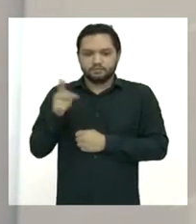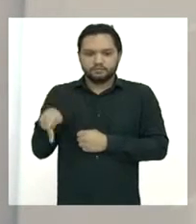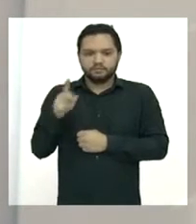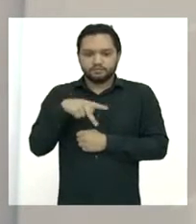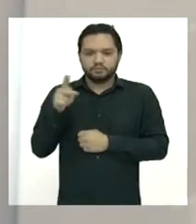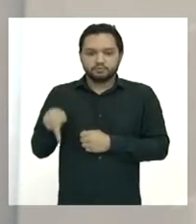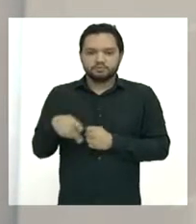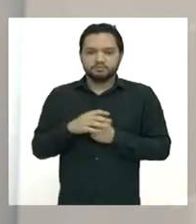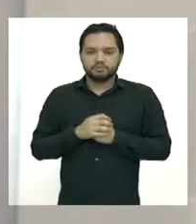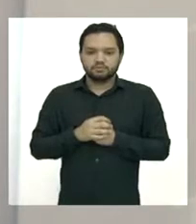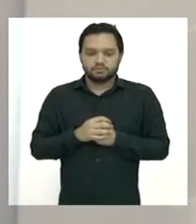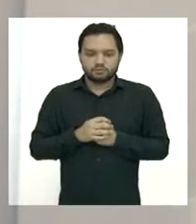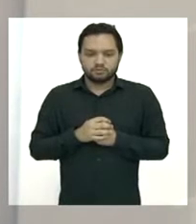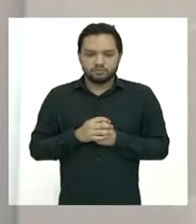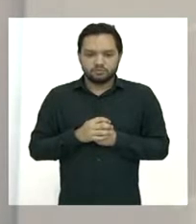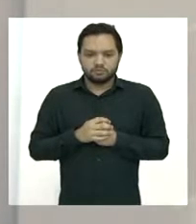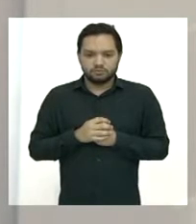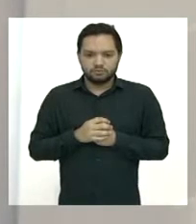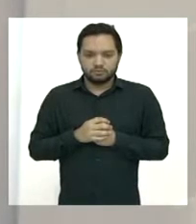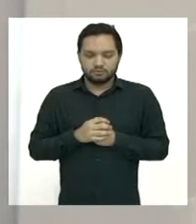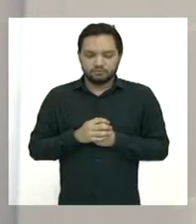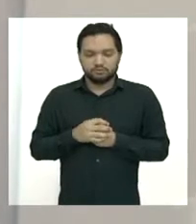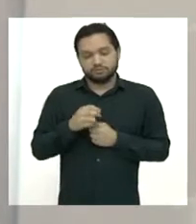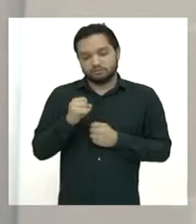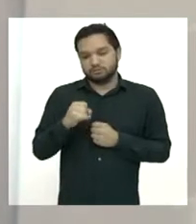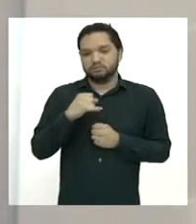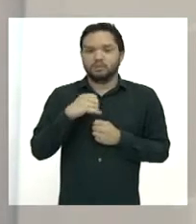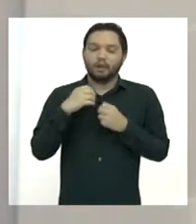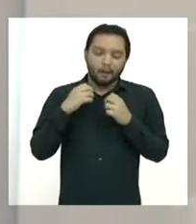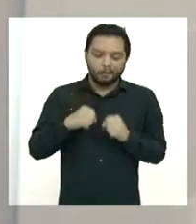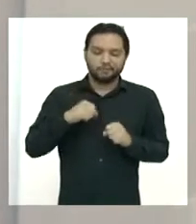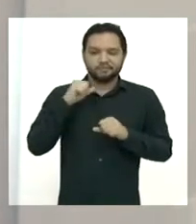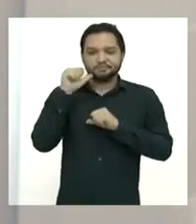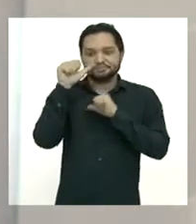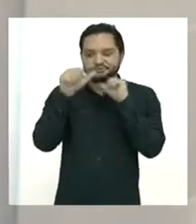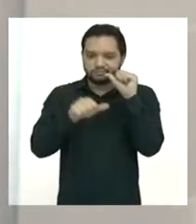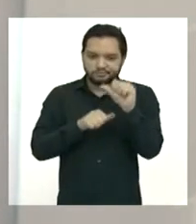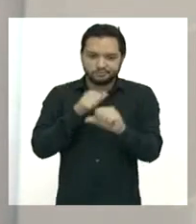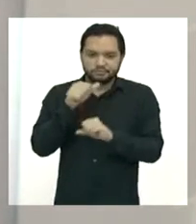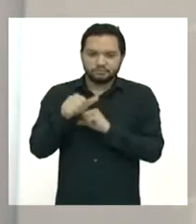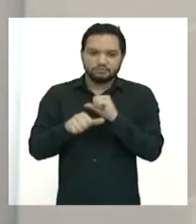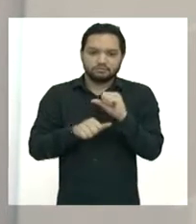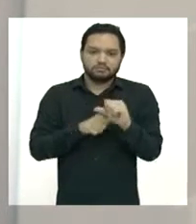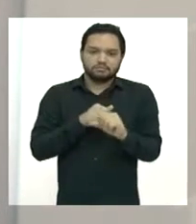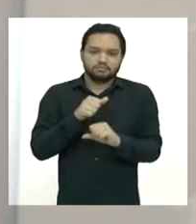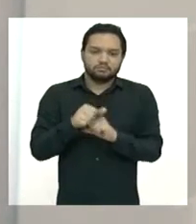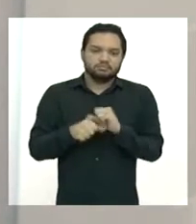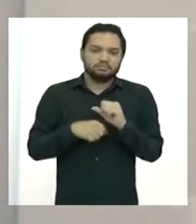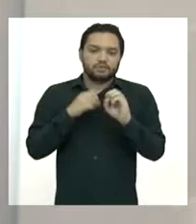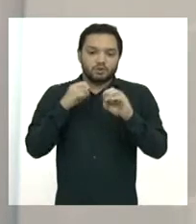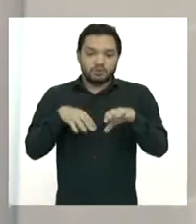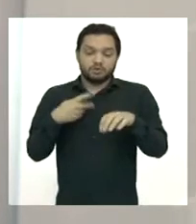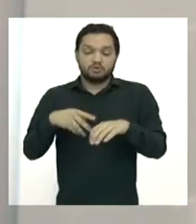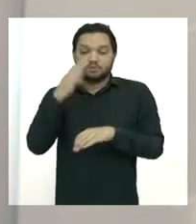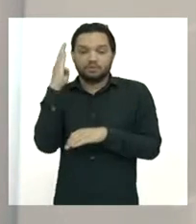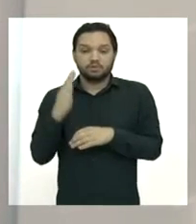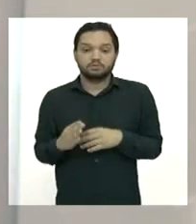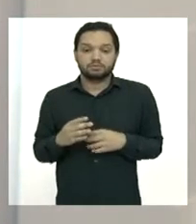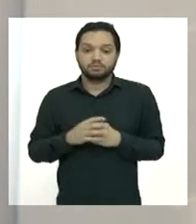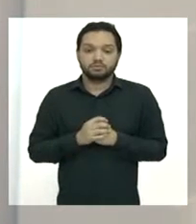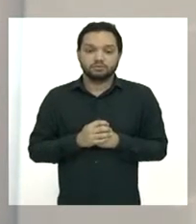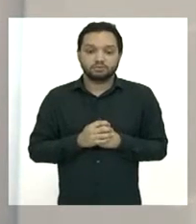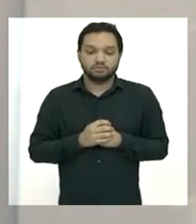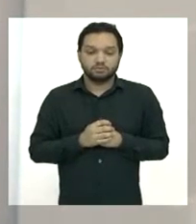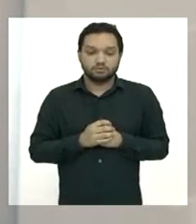queria, se eu pudesse mudar um pouquinho, transformar um pouquinho o ensino brasileiro, eu